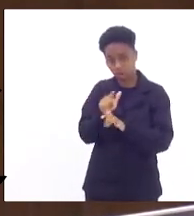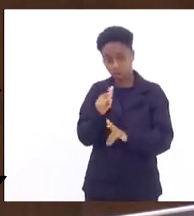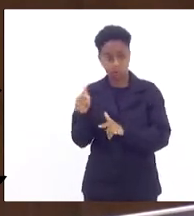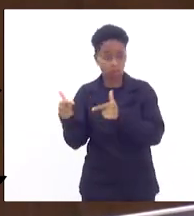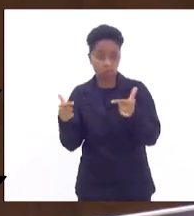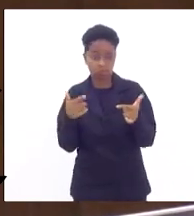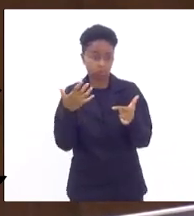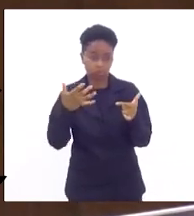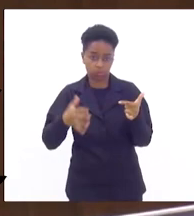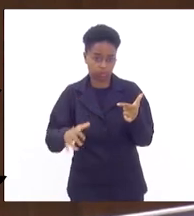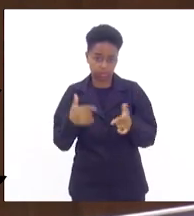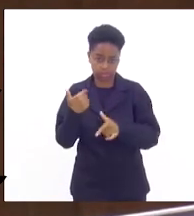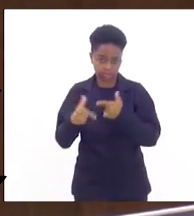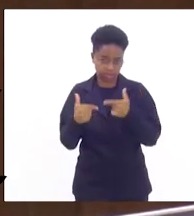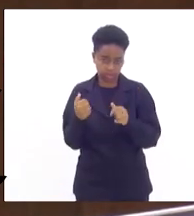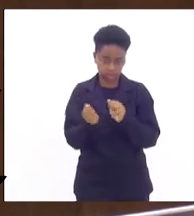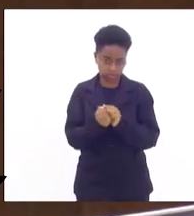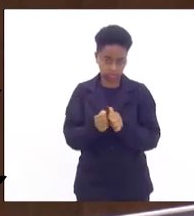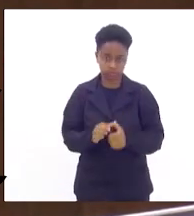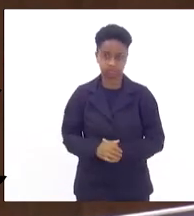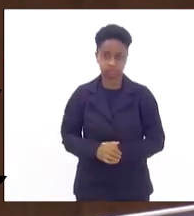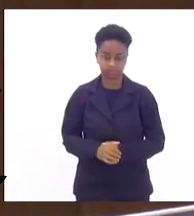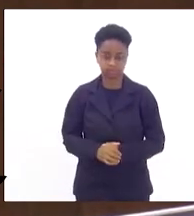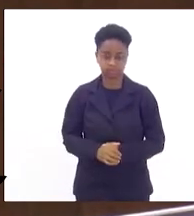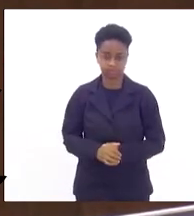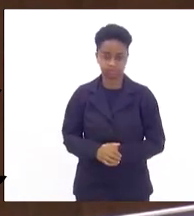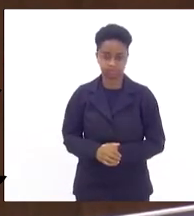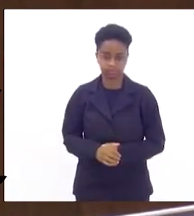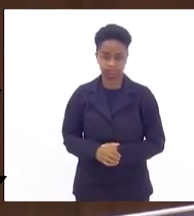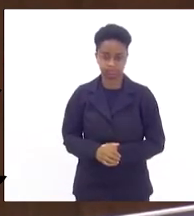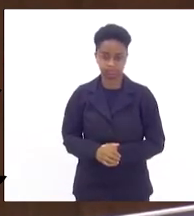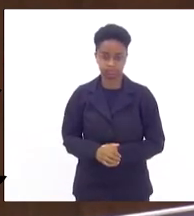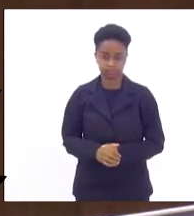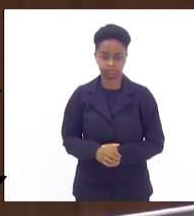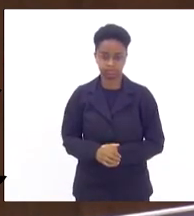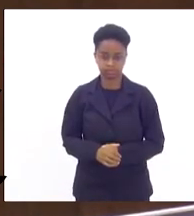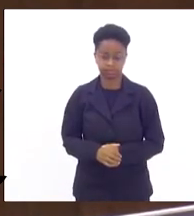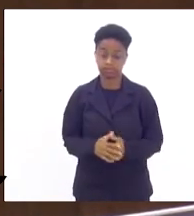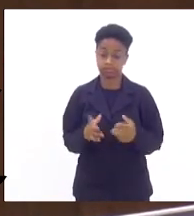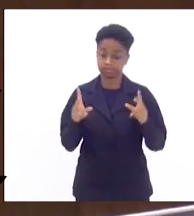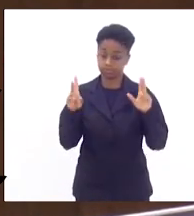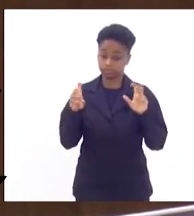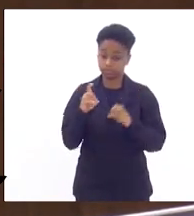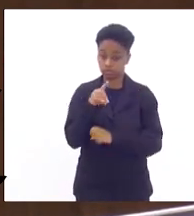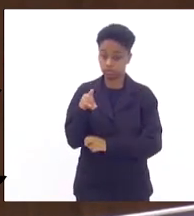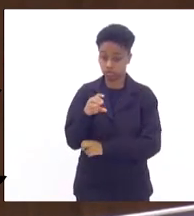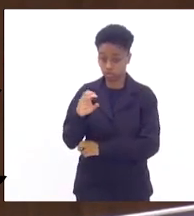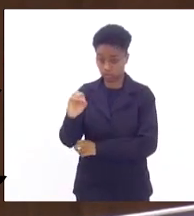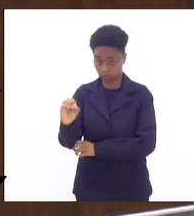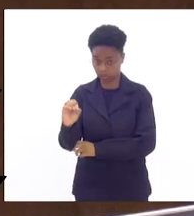não quiseram vir conosco. Com relação à Zona Oeste, eu vou